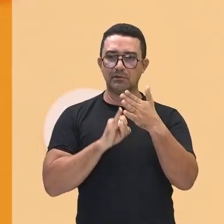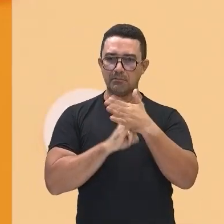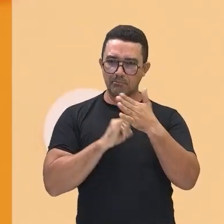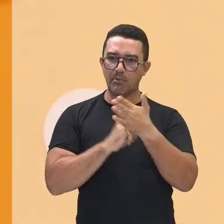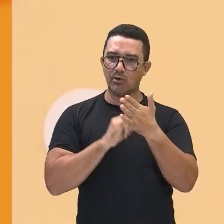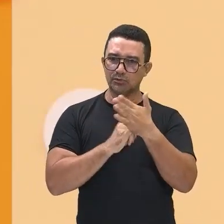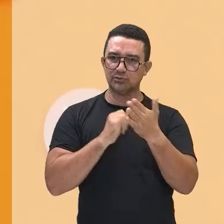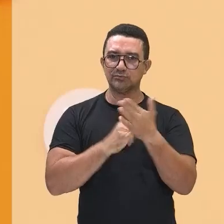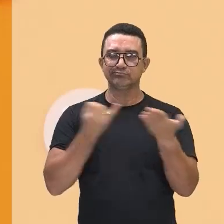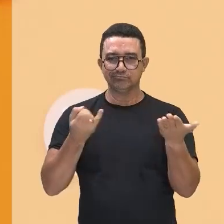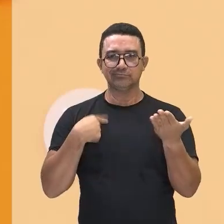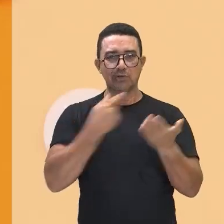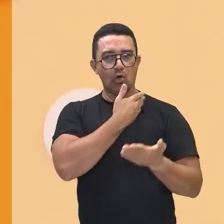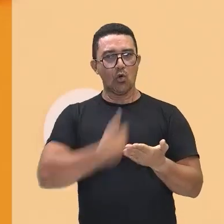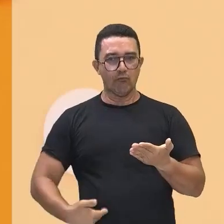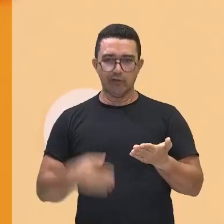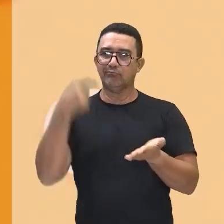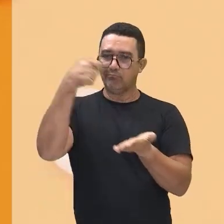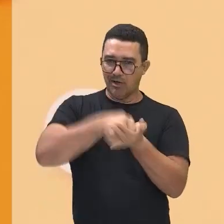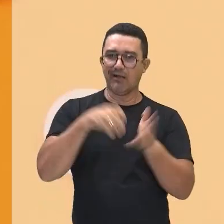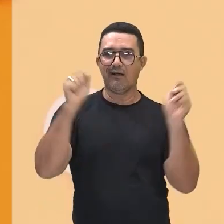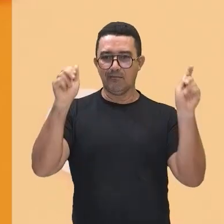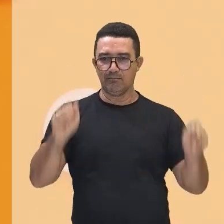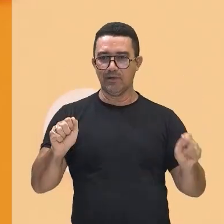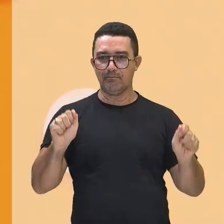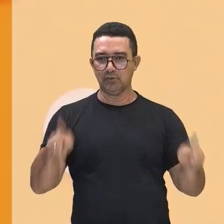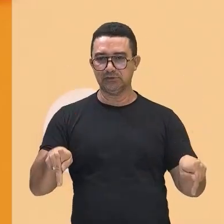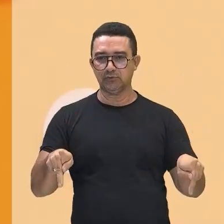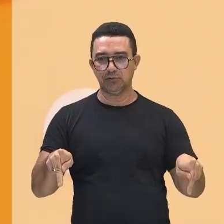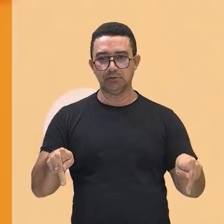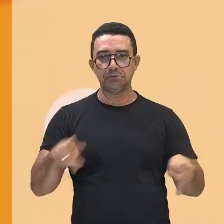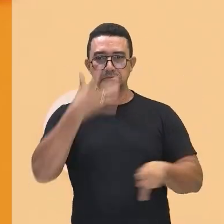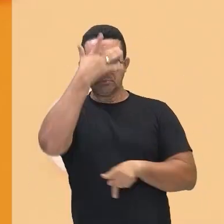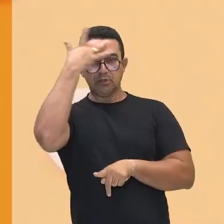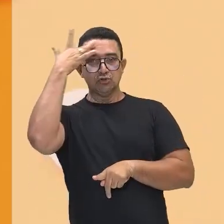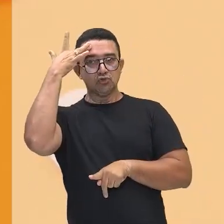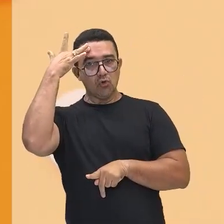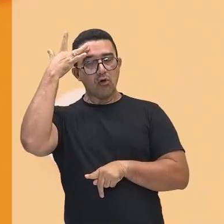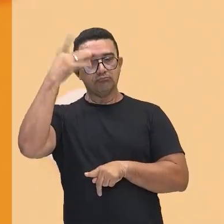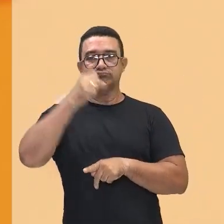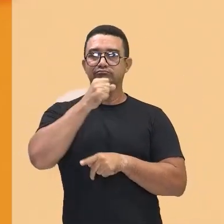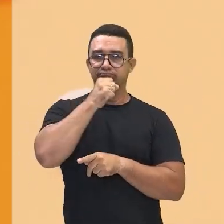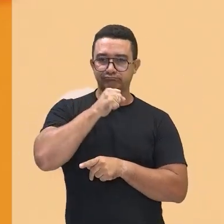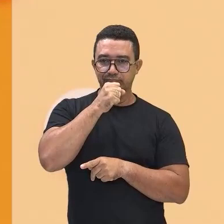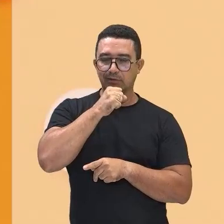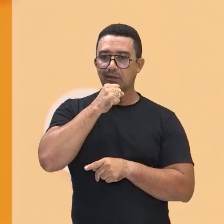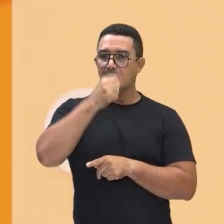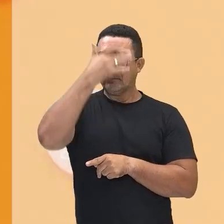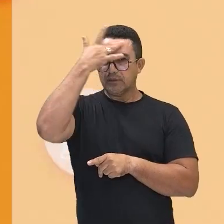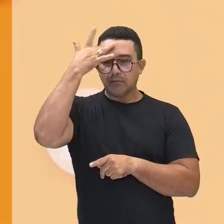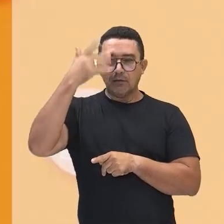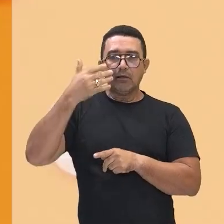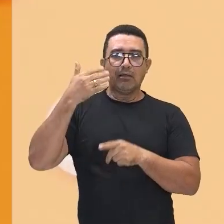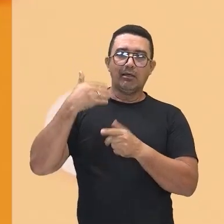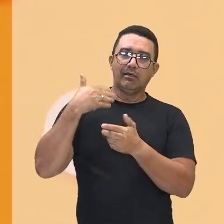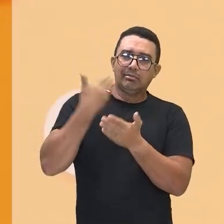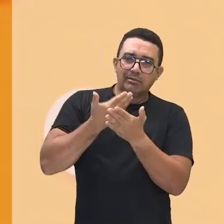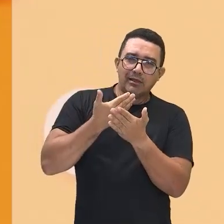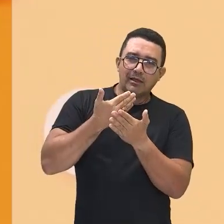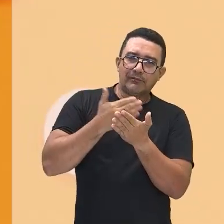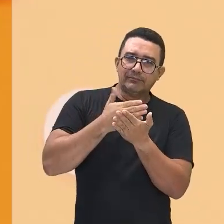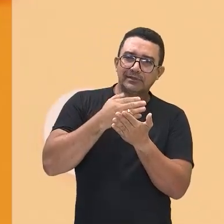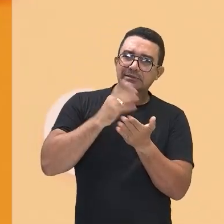governo pagar a aposentadoria dessas pessoas que hoje estão idosas, que passaram sua vida trabalhando, né?